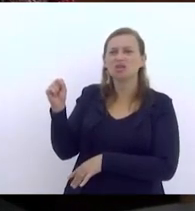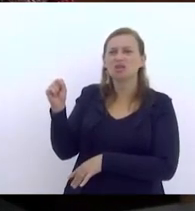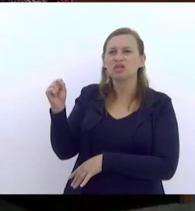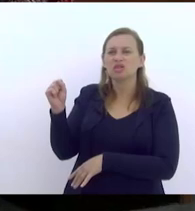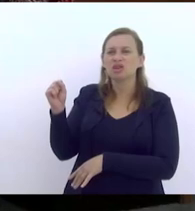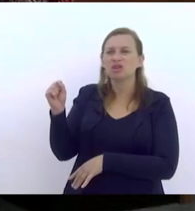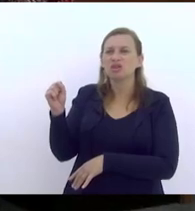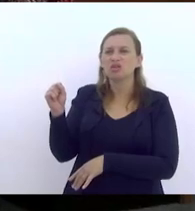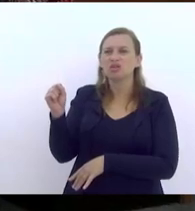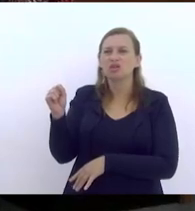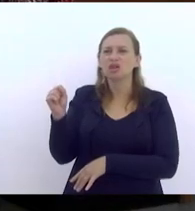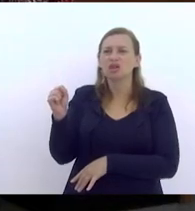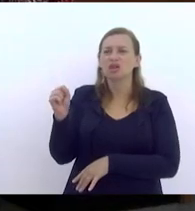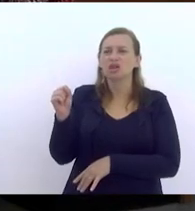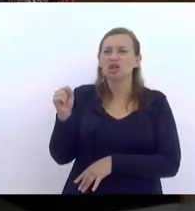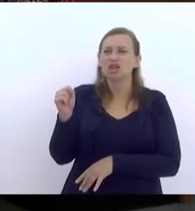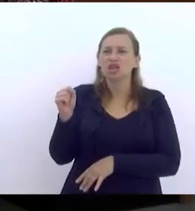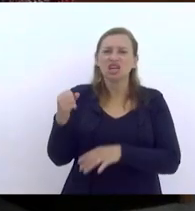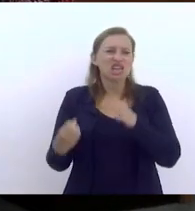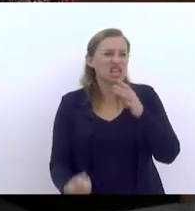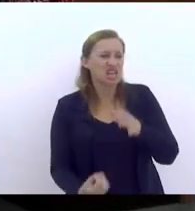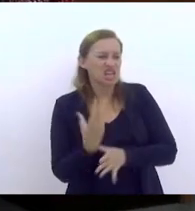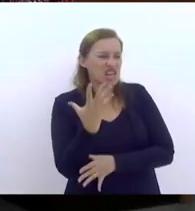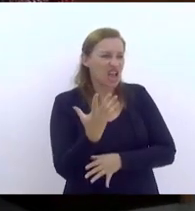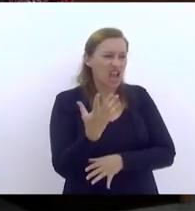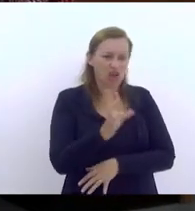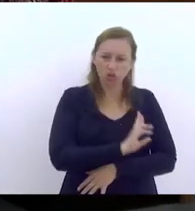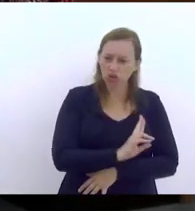de criar a religião cristã.